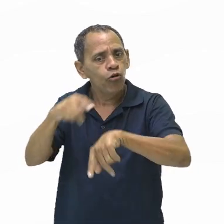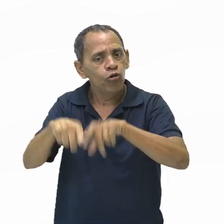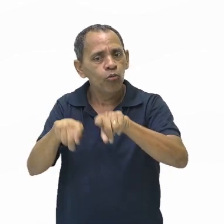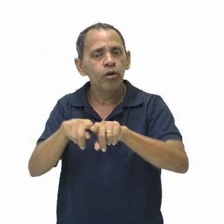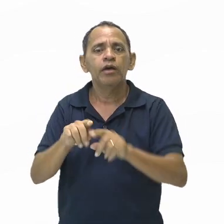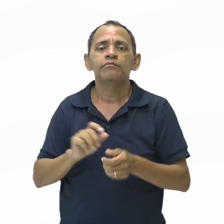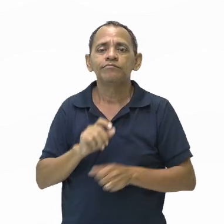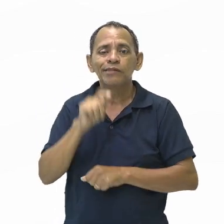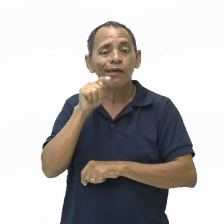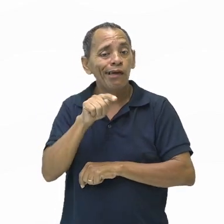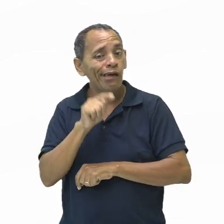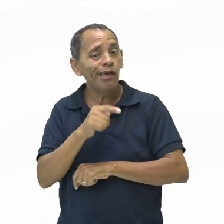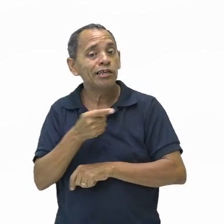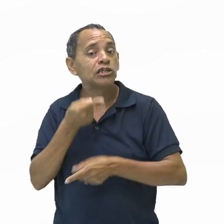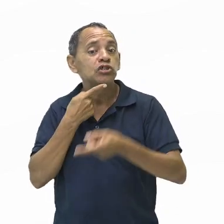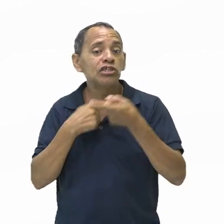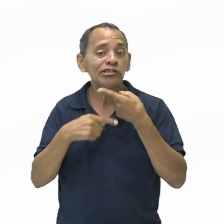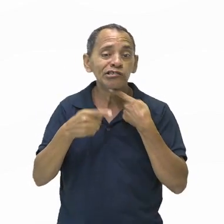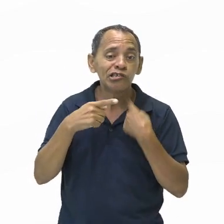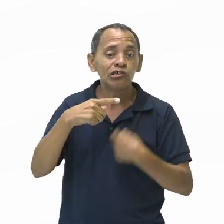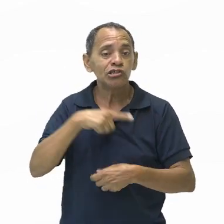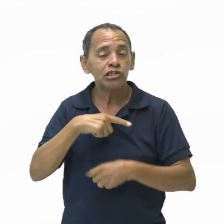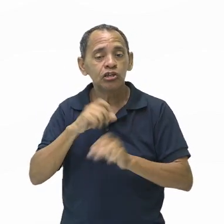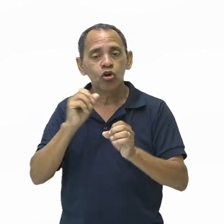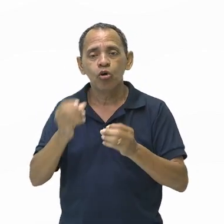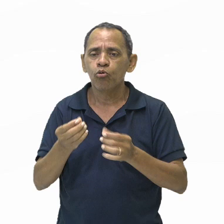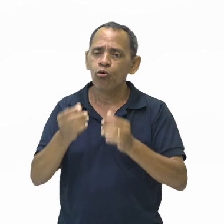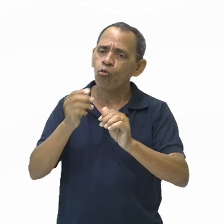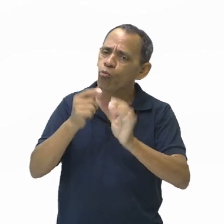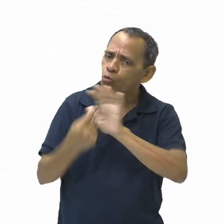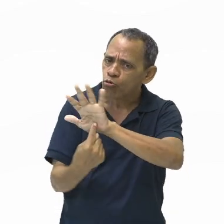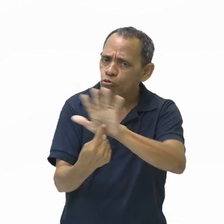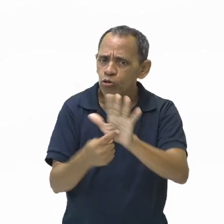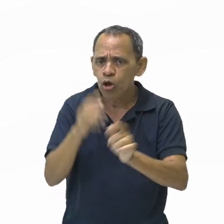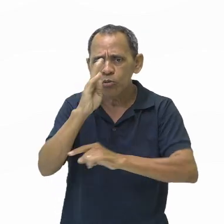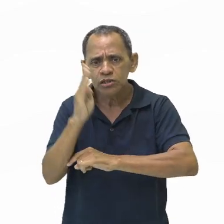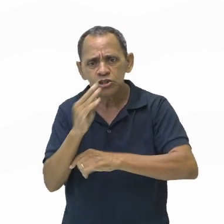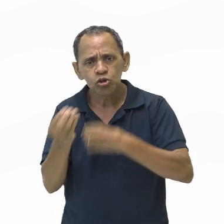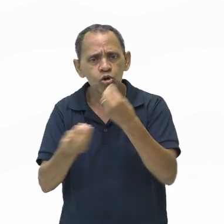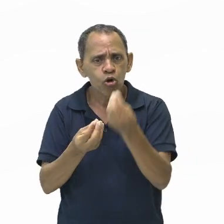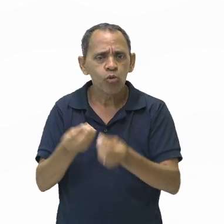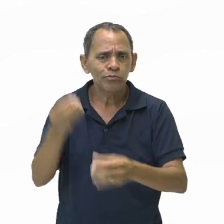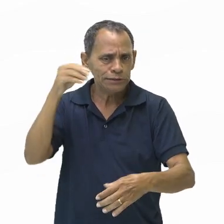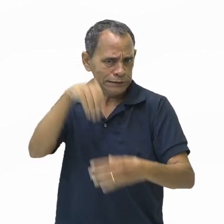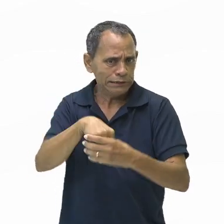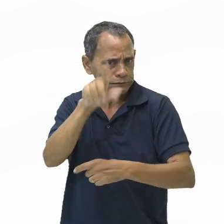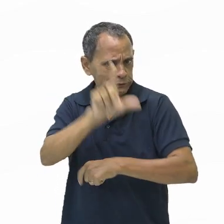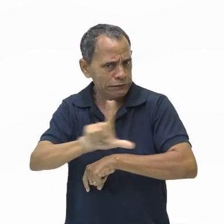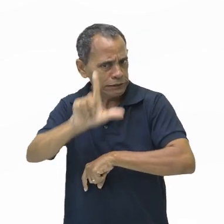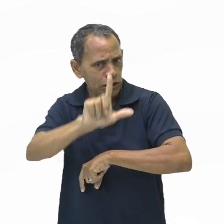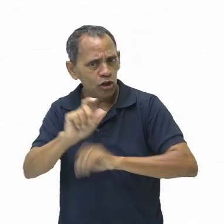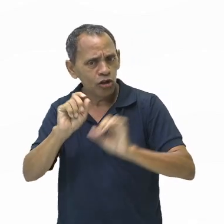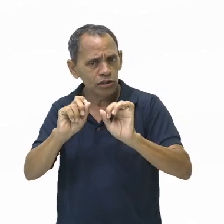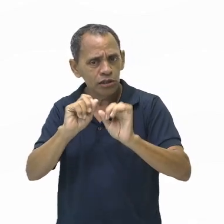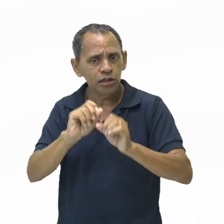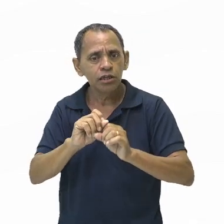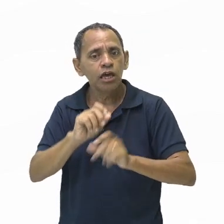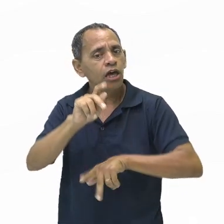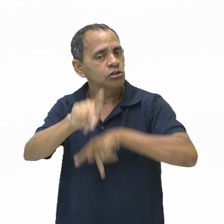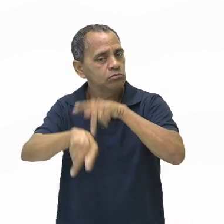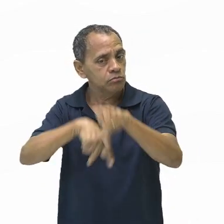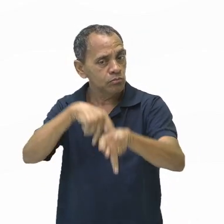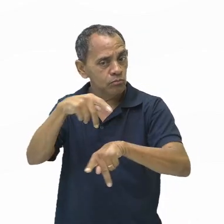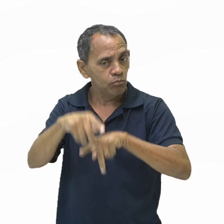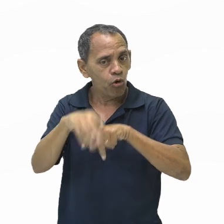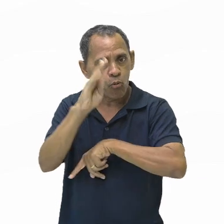desejo. Nós temos que revelar o Brasil, nós temos que botar na nossa literatura o que é do nosso povo,